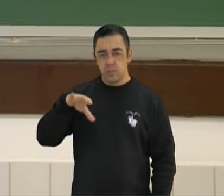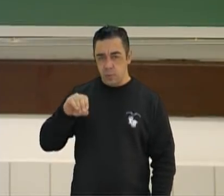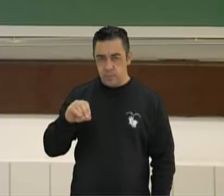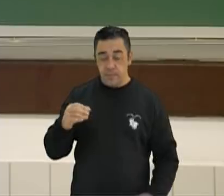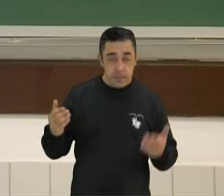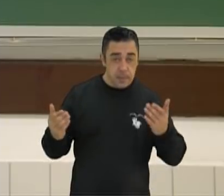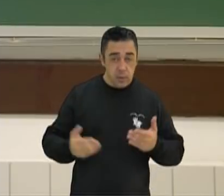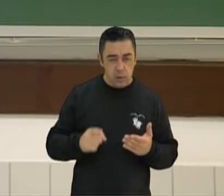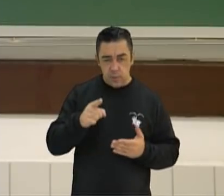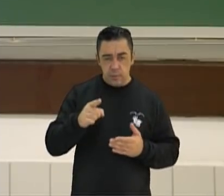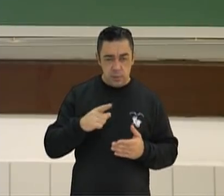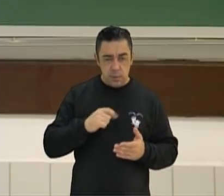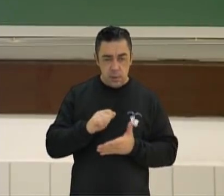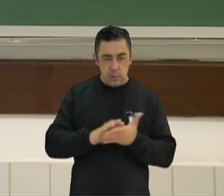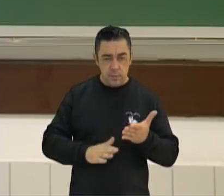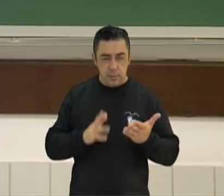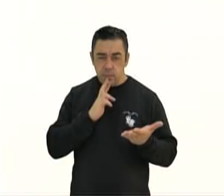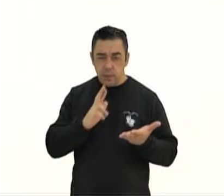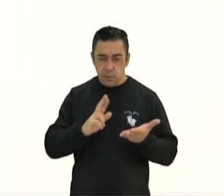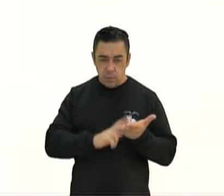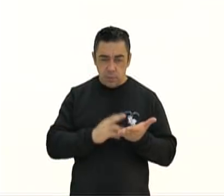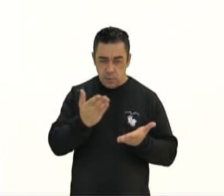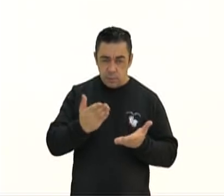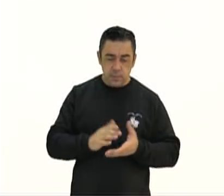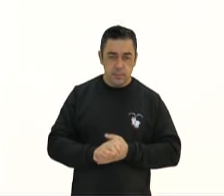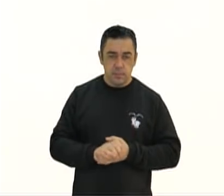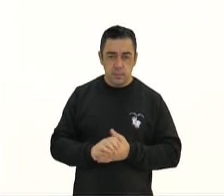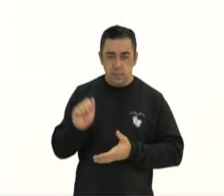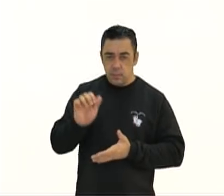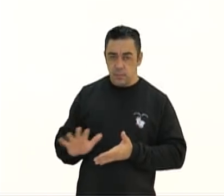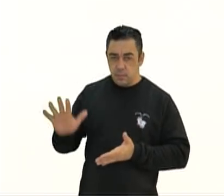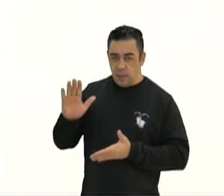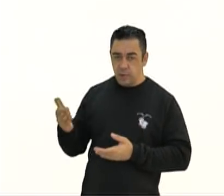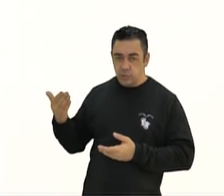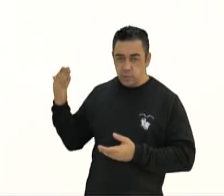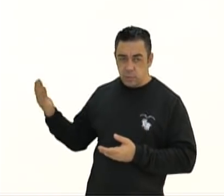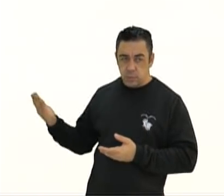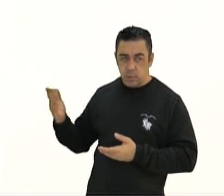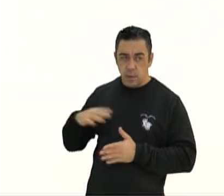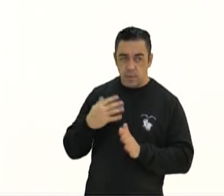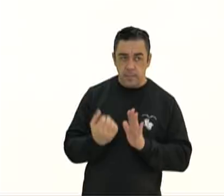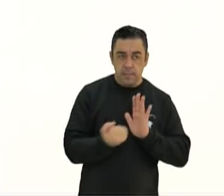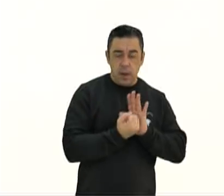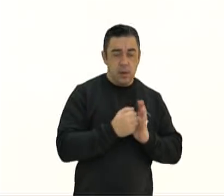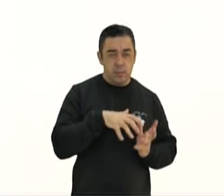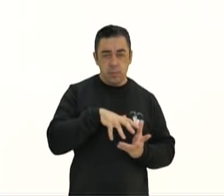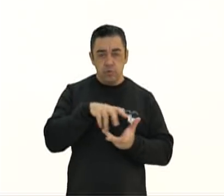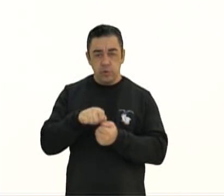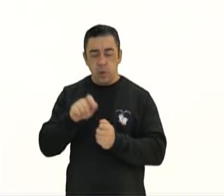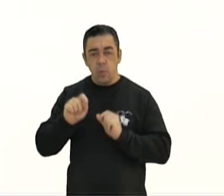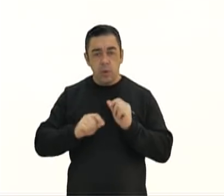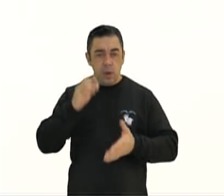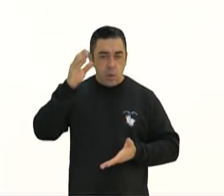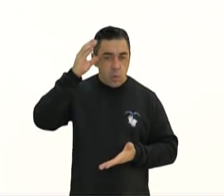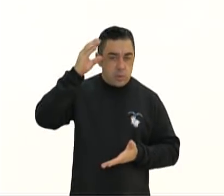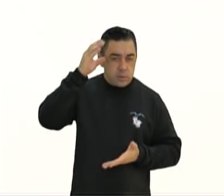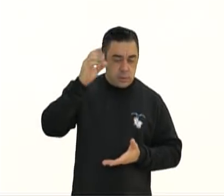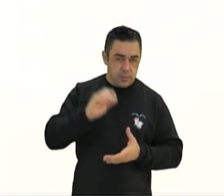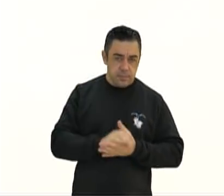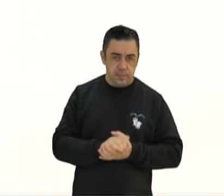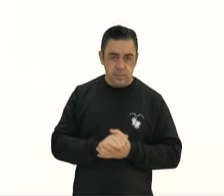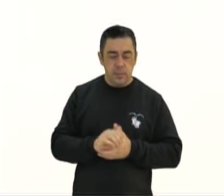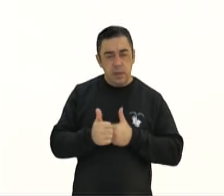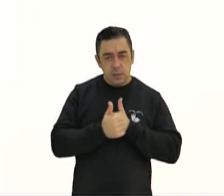Agora você vai ter mais uma atividade para fazer. A imagem ao lado é um símbolo mundial de conscientização. De acordo